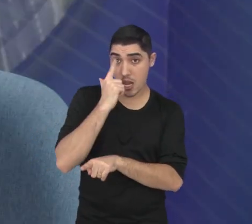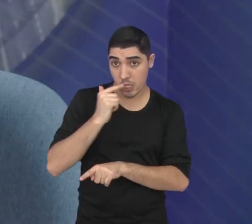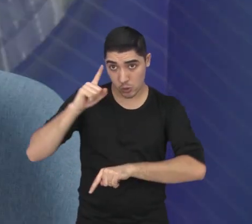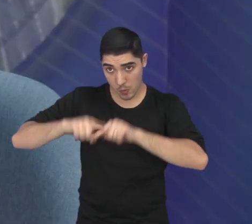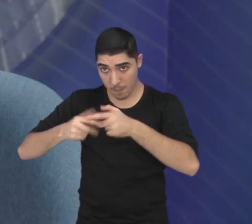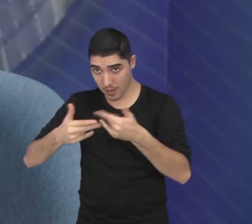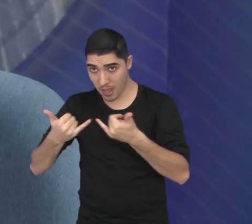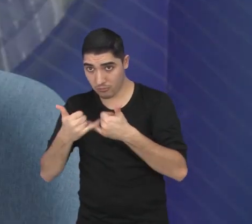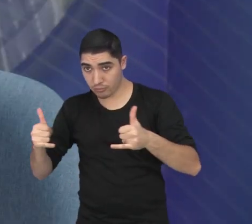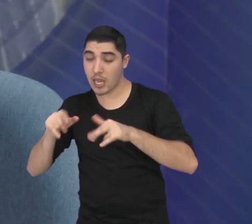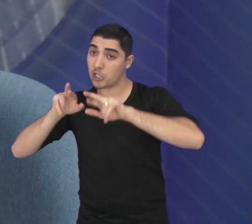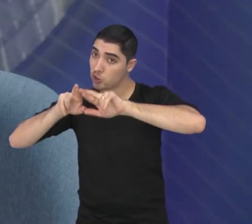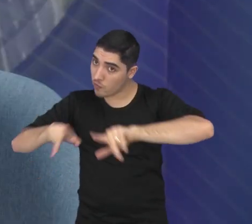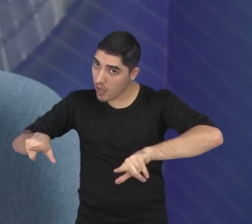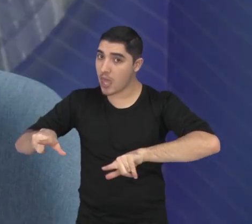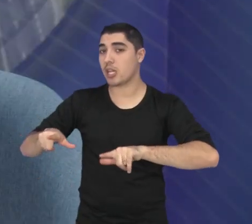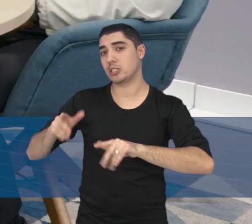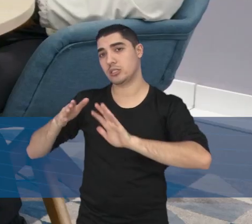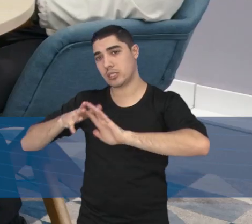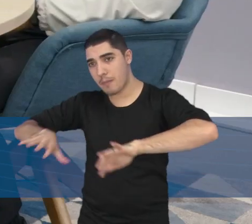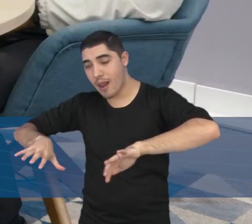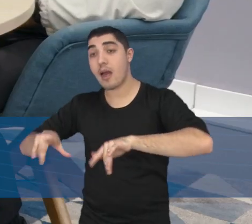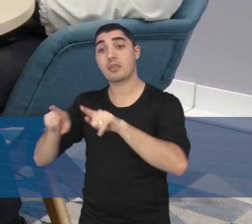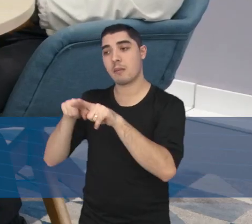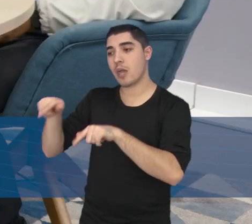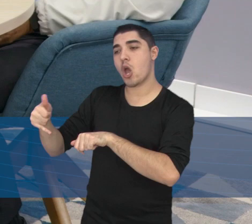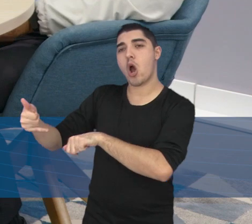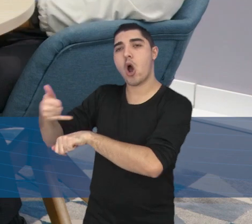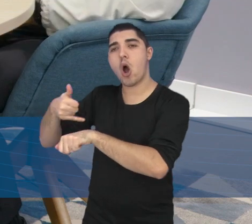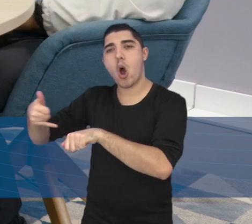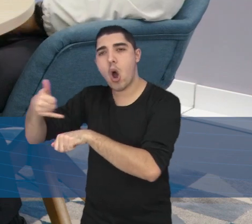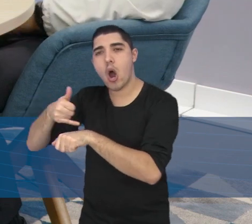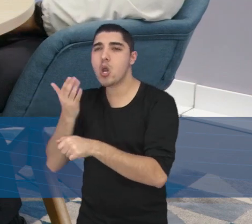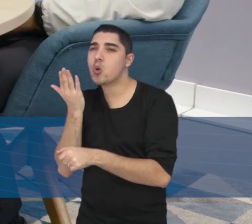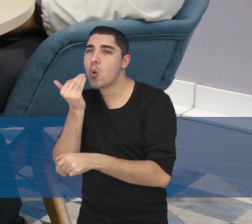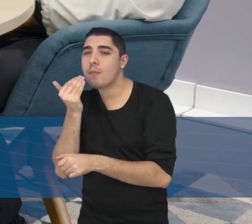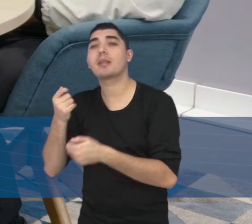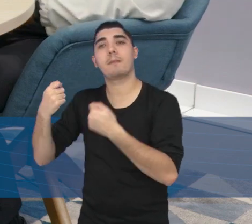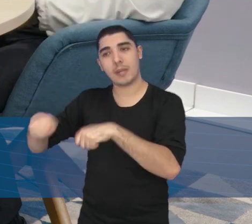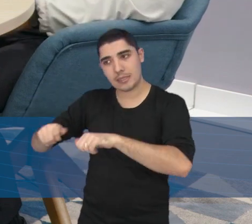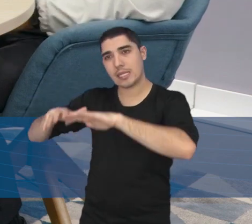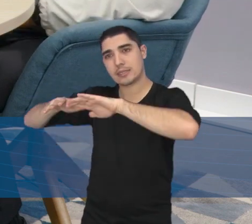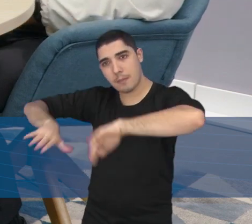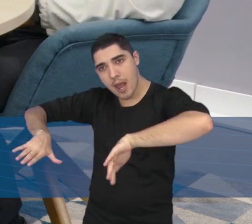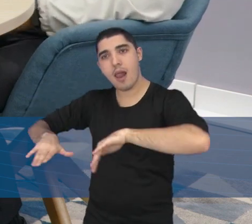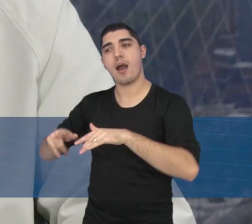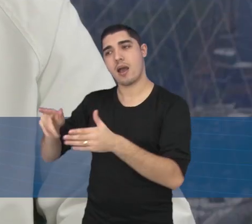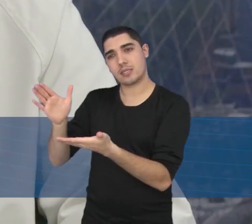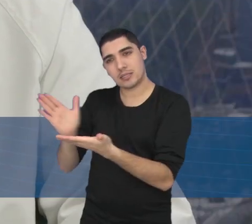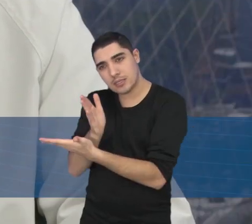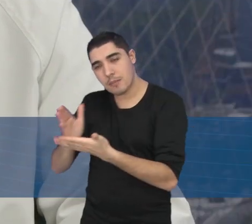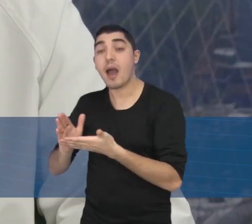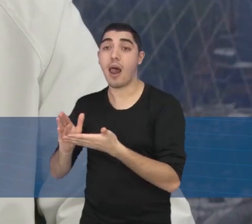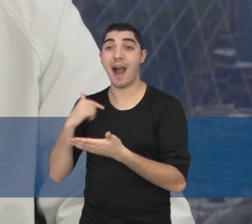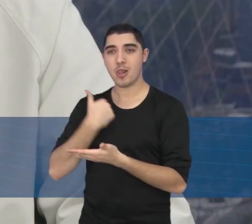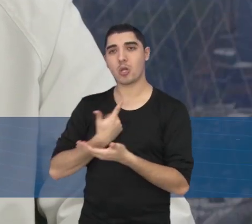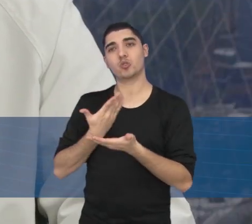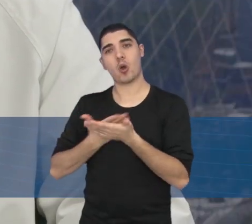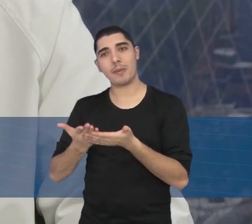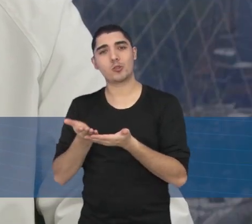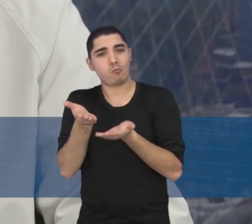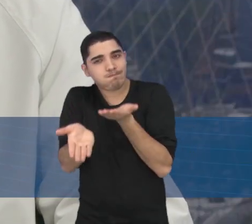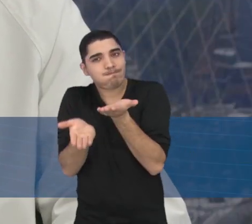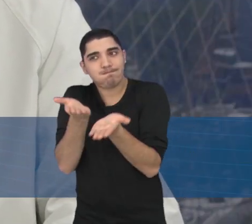baterias dessa forma, até óleo, né, óleo de cozinha, você tem um jeito de separar. Então a gente foi trabalhando essa